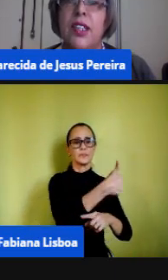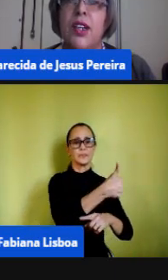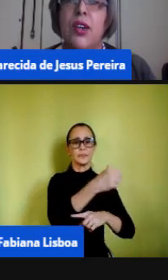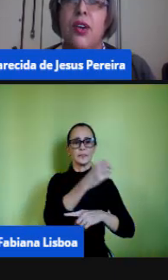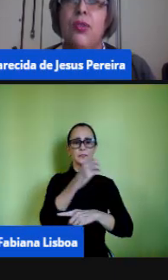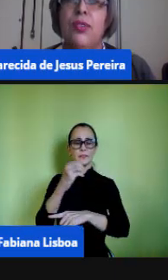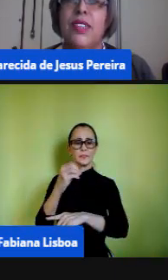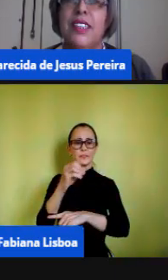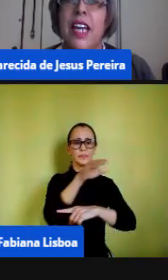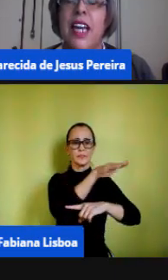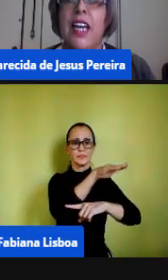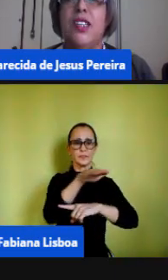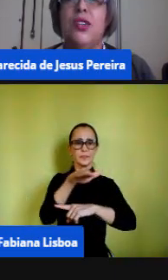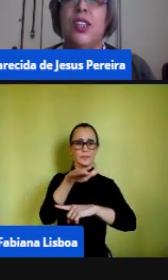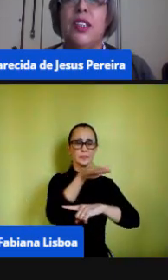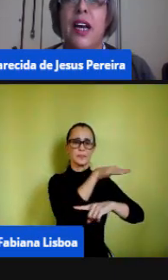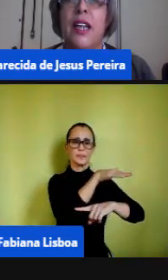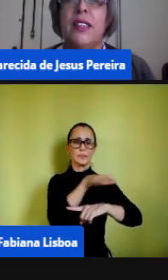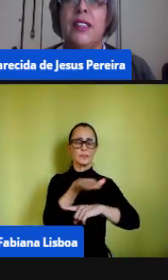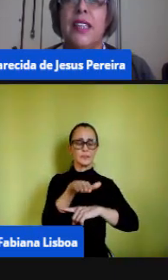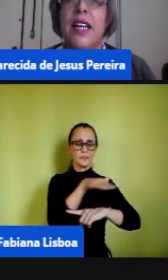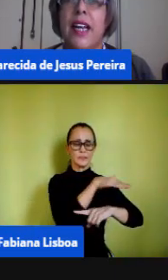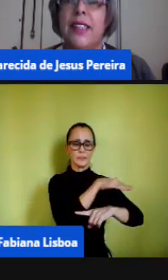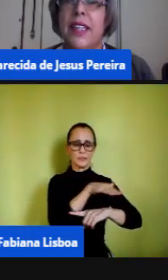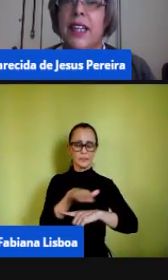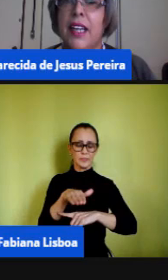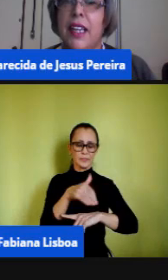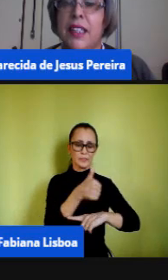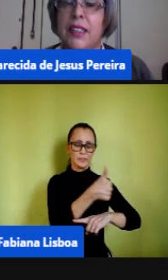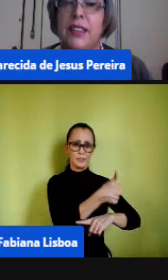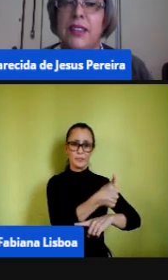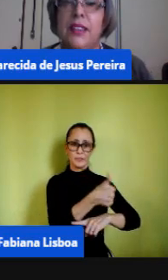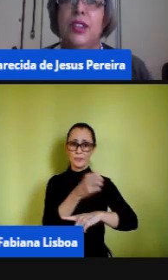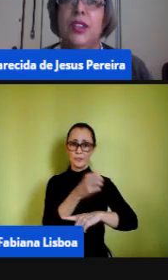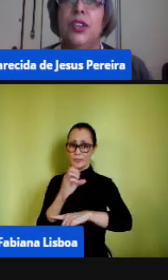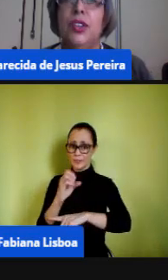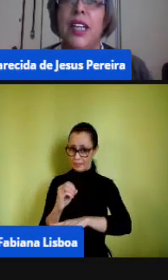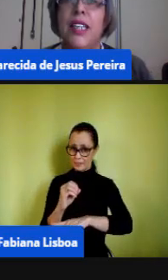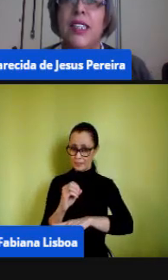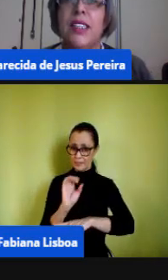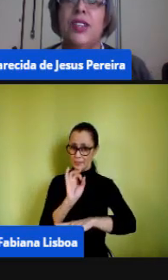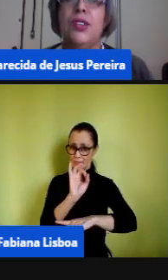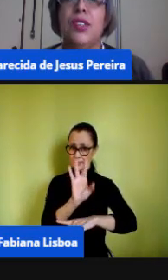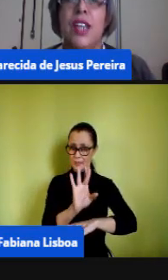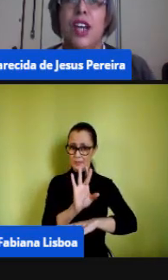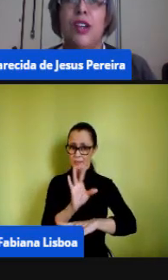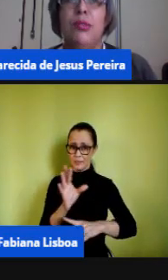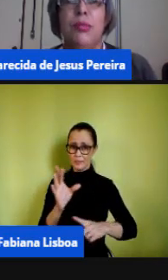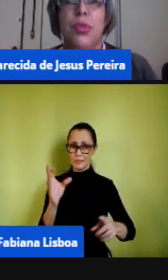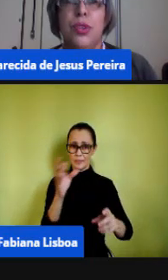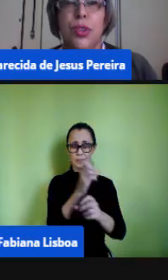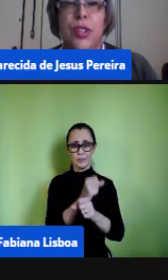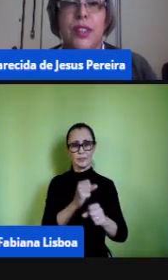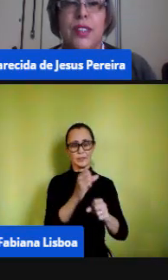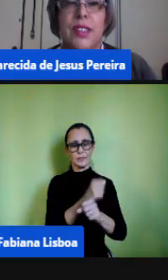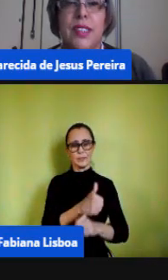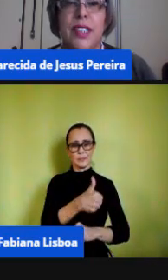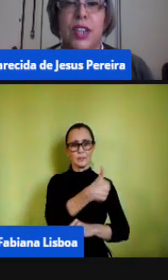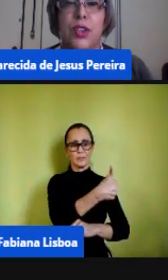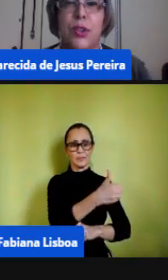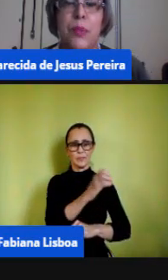carreiras com 10 unidades cada carreira, totalizando 100